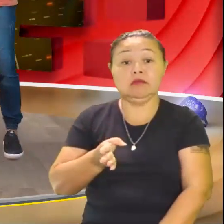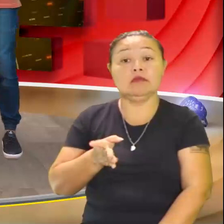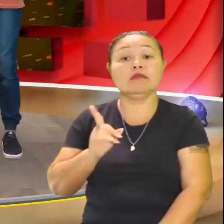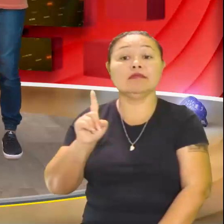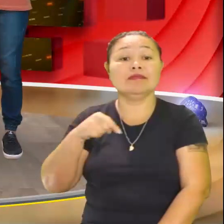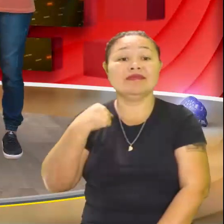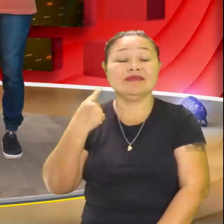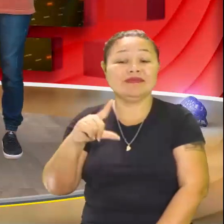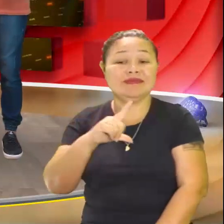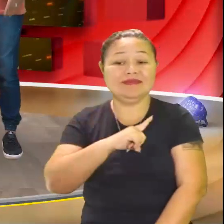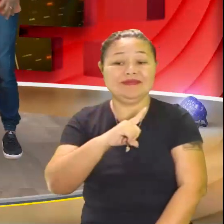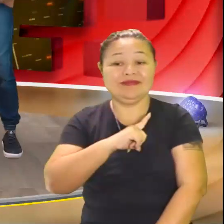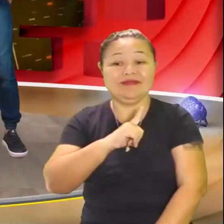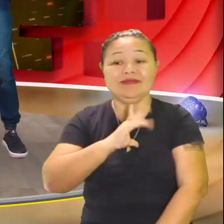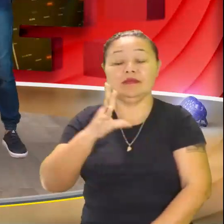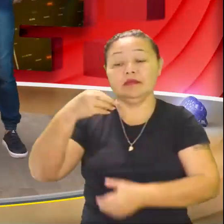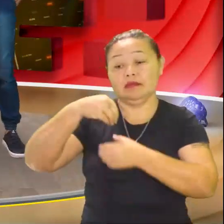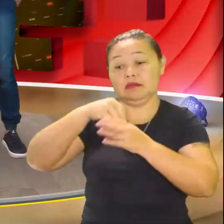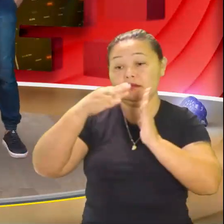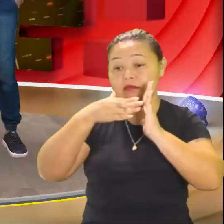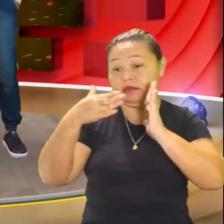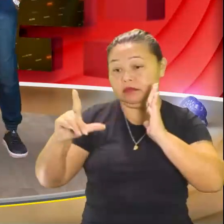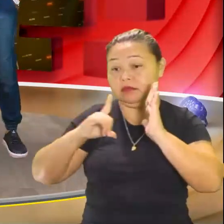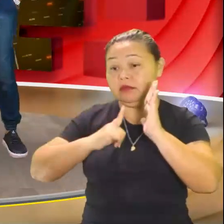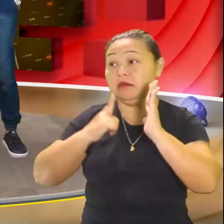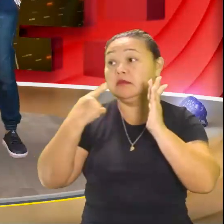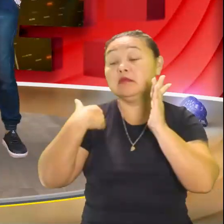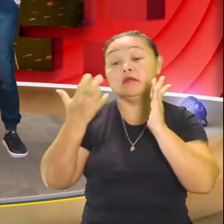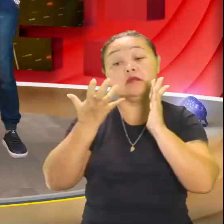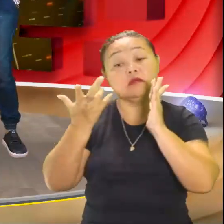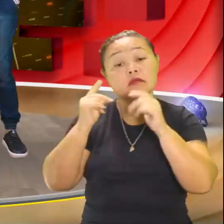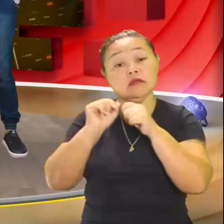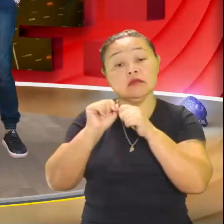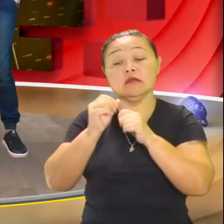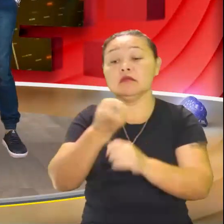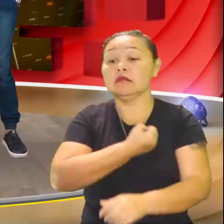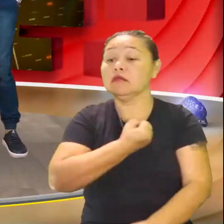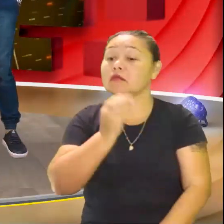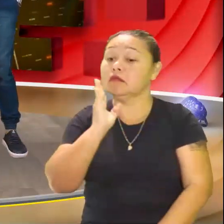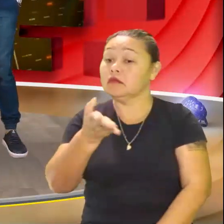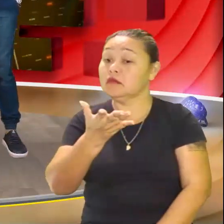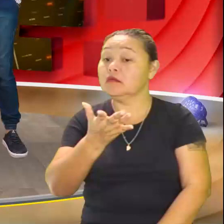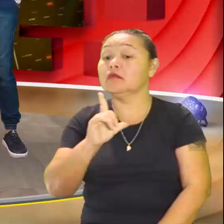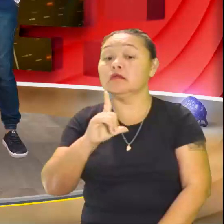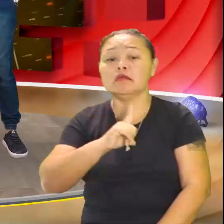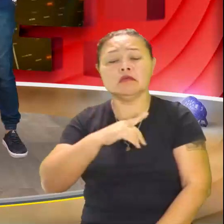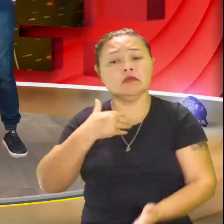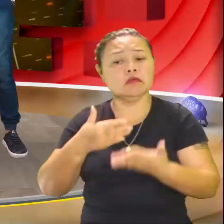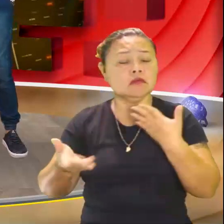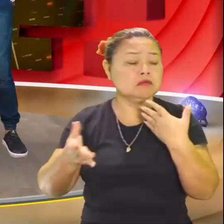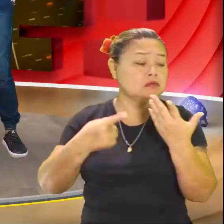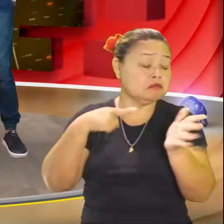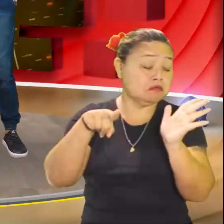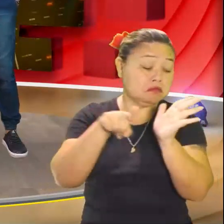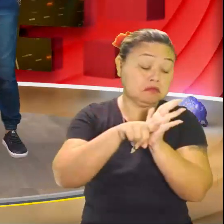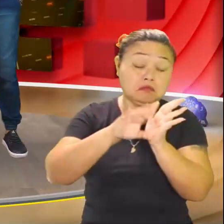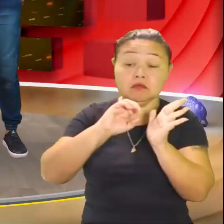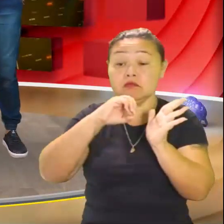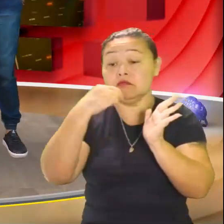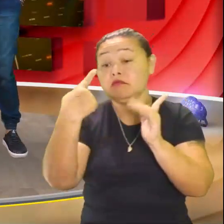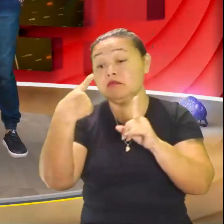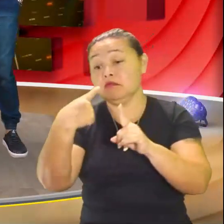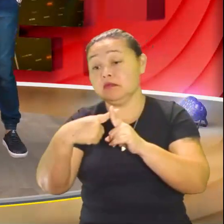absoluto. Então, quando temos algo dentro do módulo, o que nos interessa é o valor absoluto do número. Não interessa se ele é negativo ou se